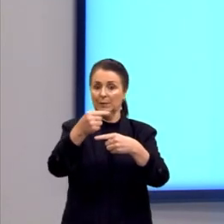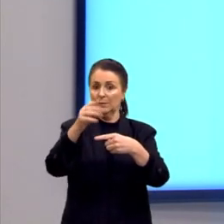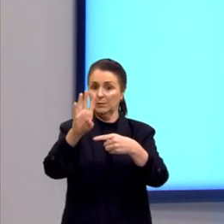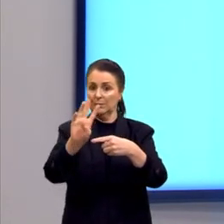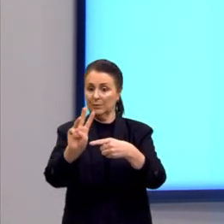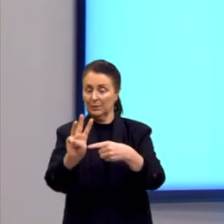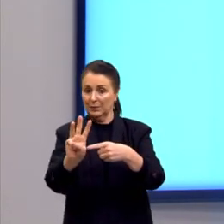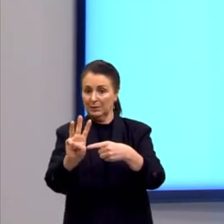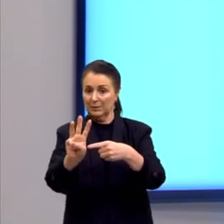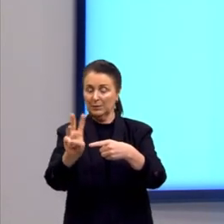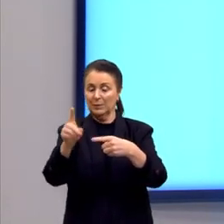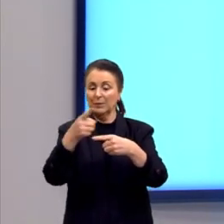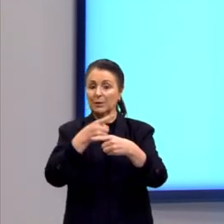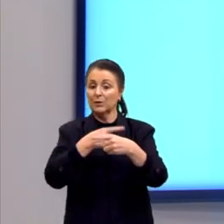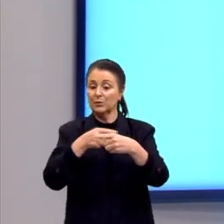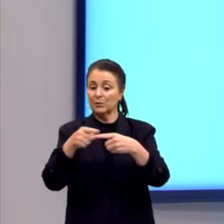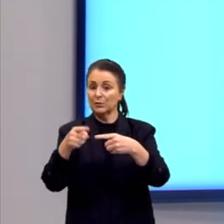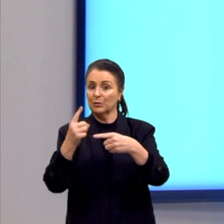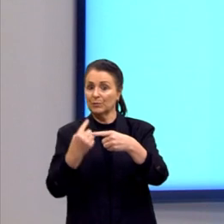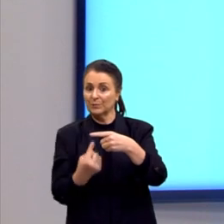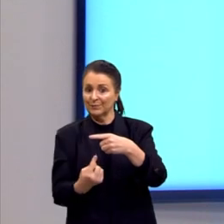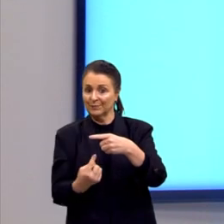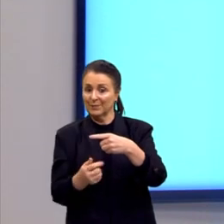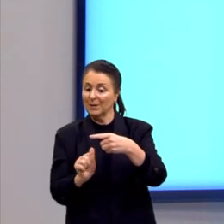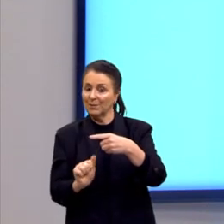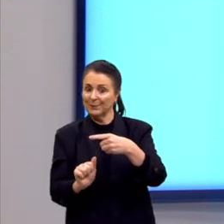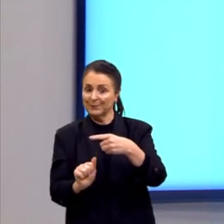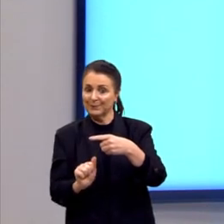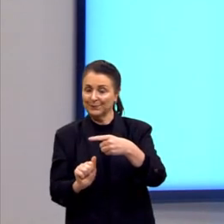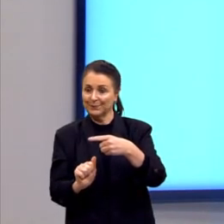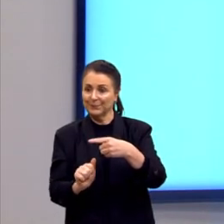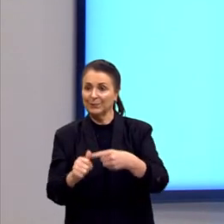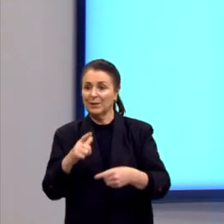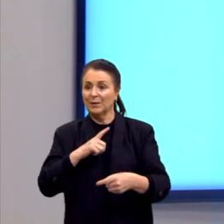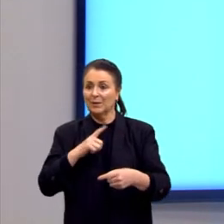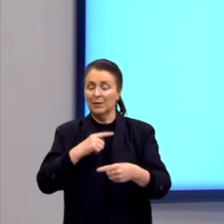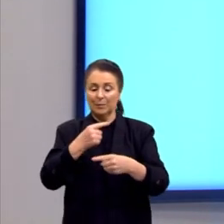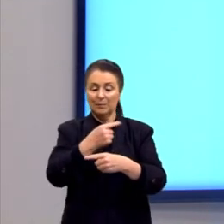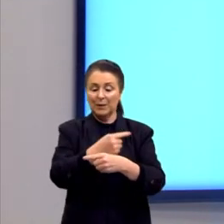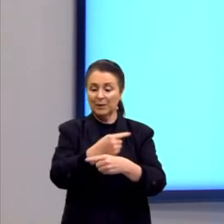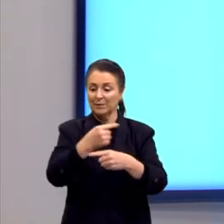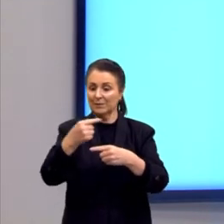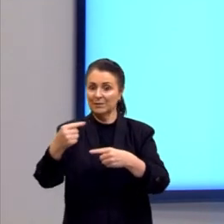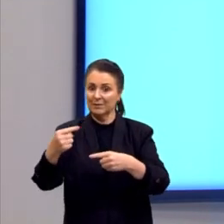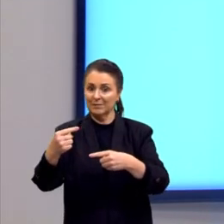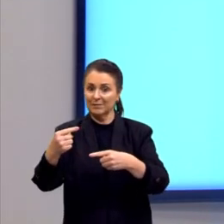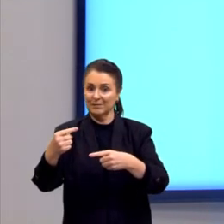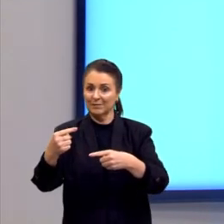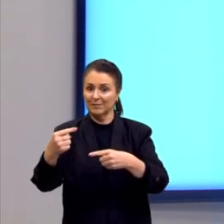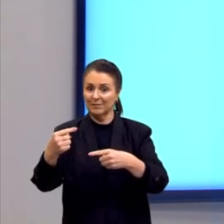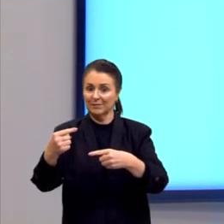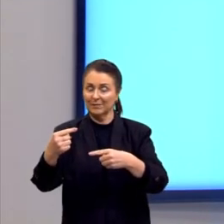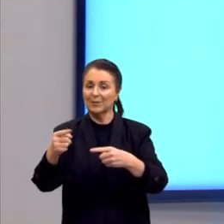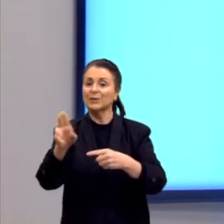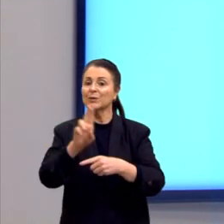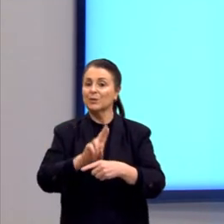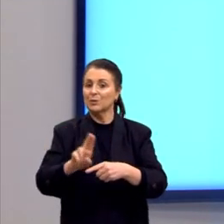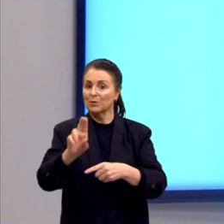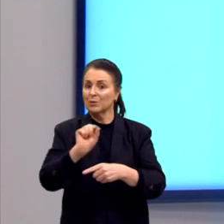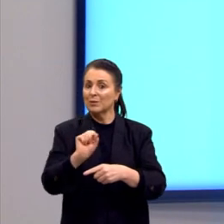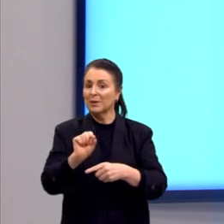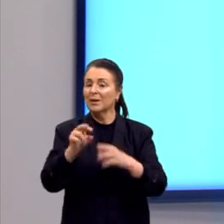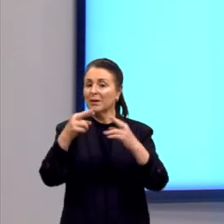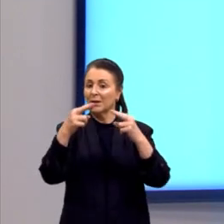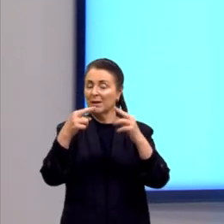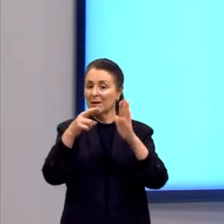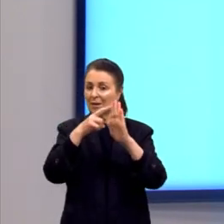o b / um o valor de ar Aqui nós temos né meu ou menos três então a gente utiliza né